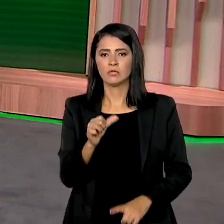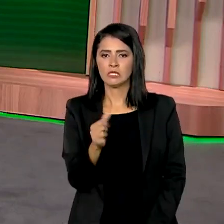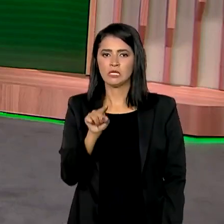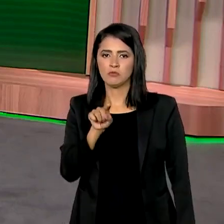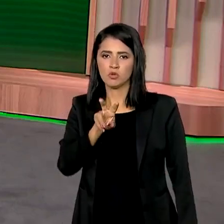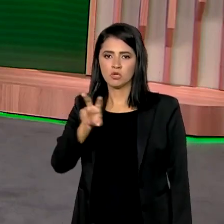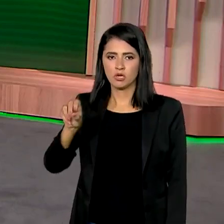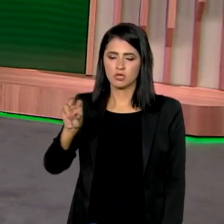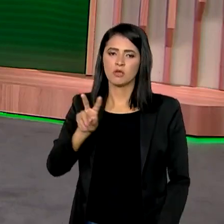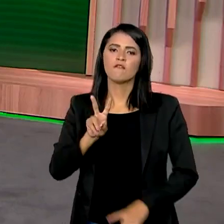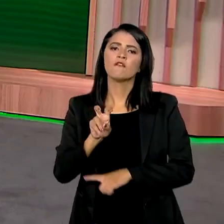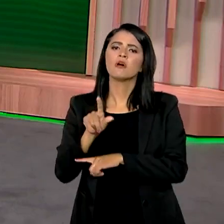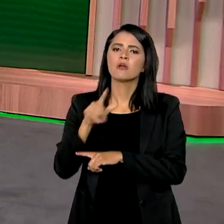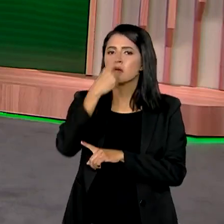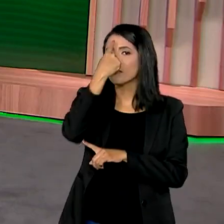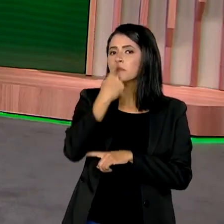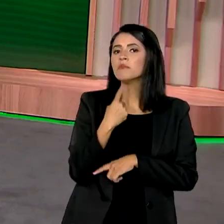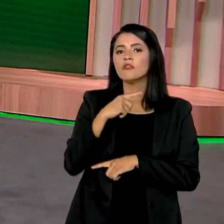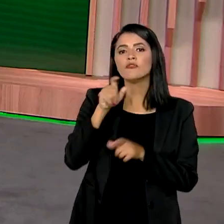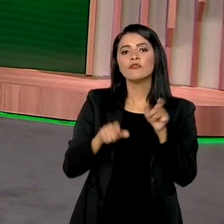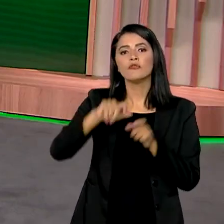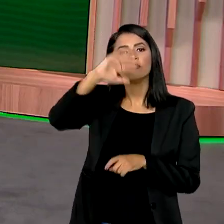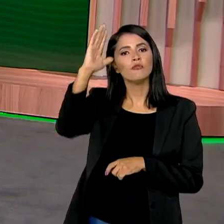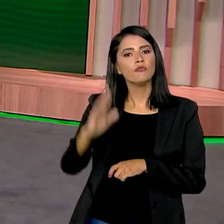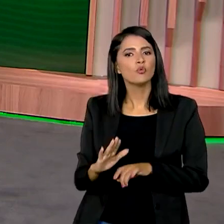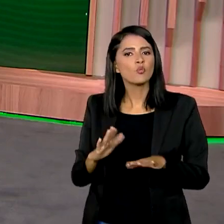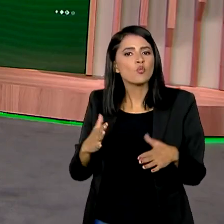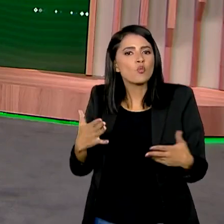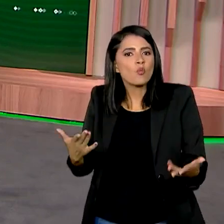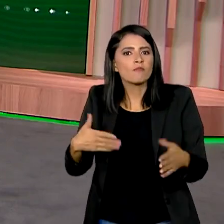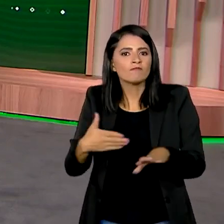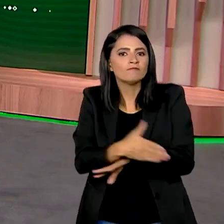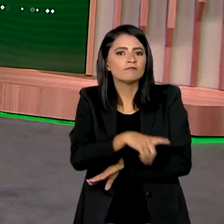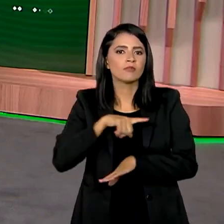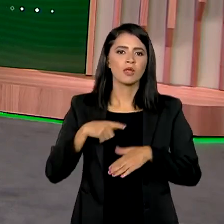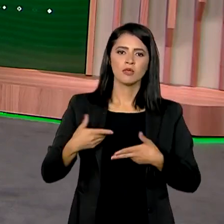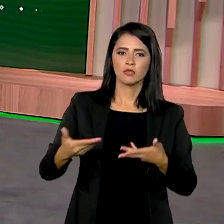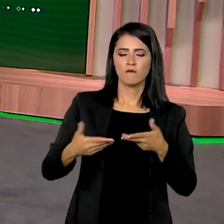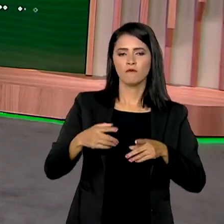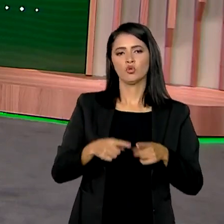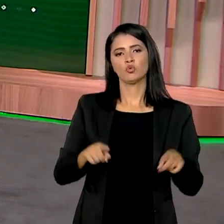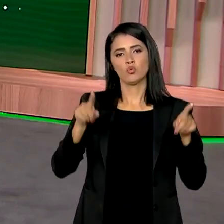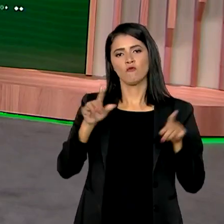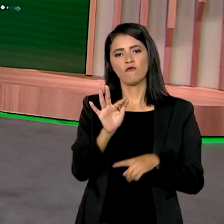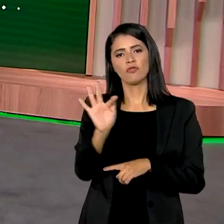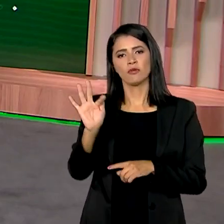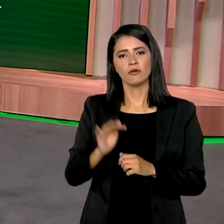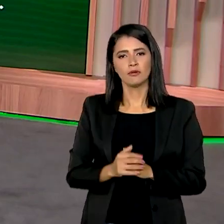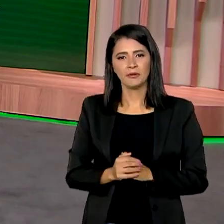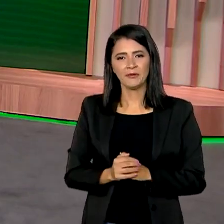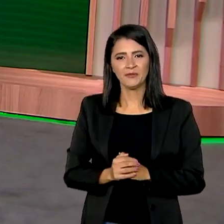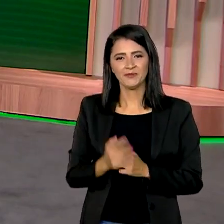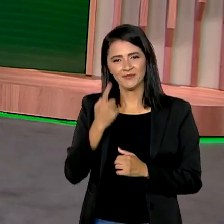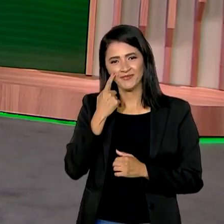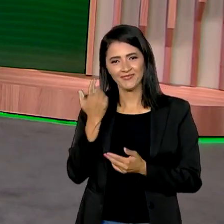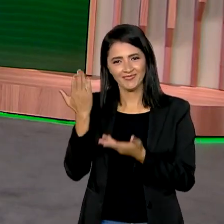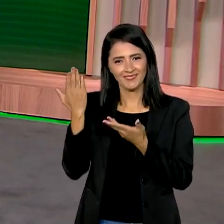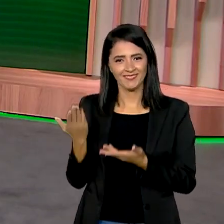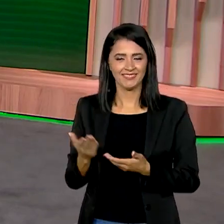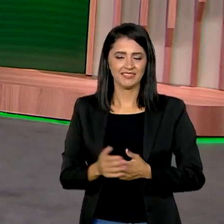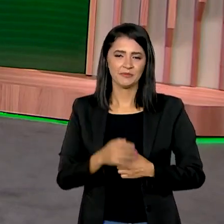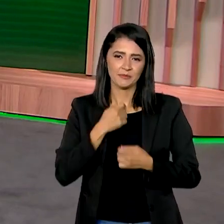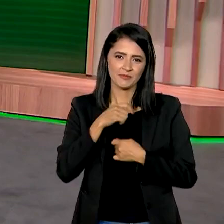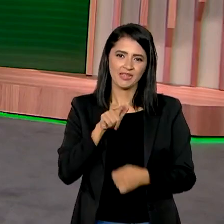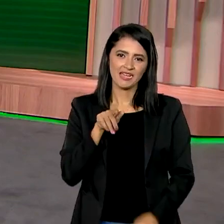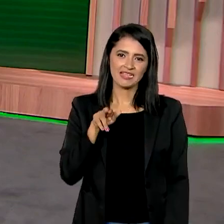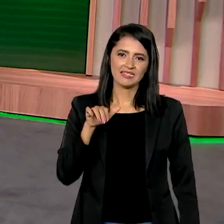vagas. E qual o perfil desses brasileiros e brasileiras que querem ingressar no Serviço Público Federal? Confira aí na reportagem de